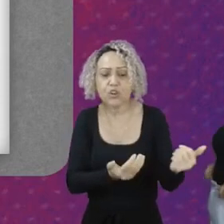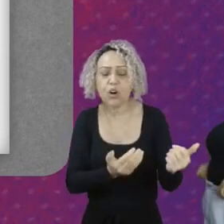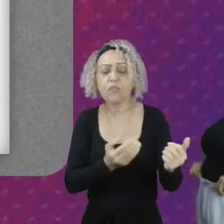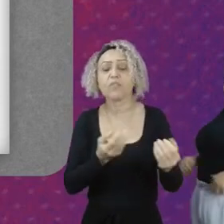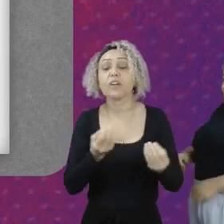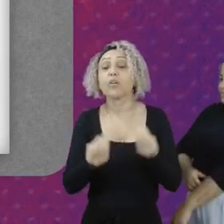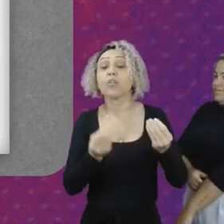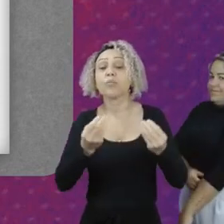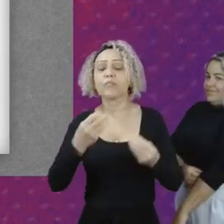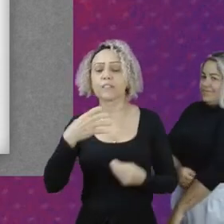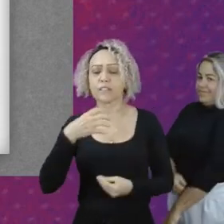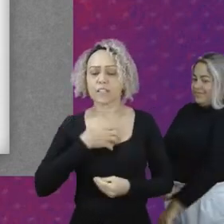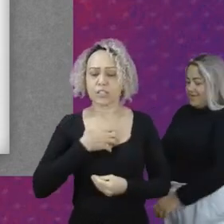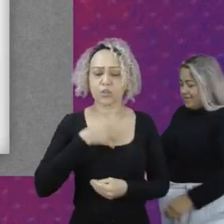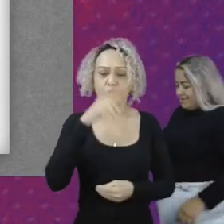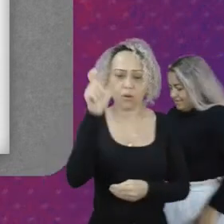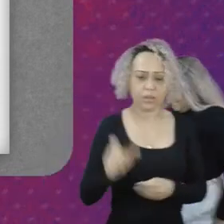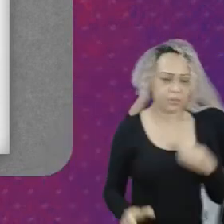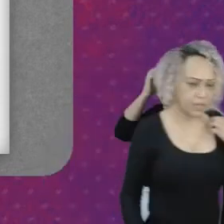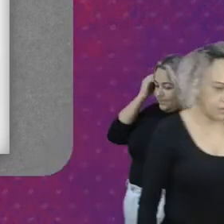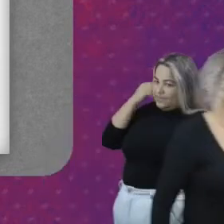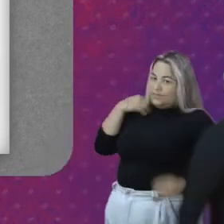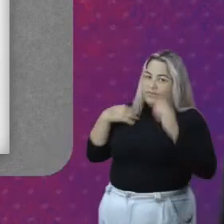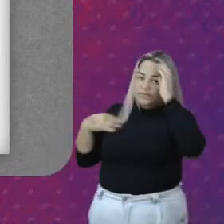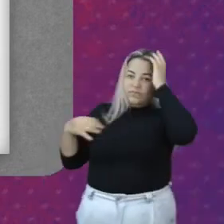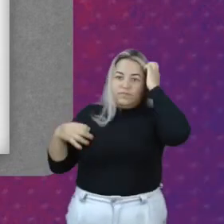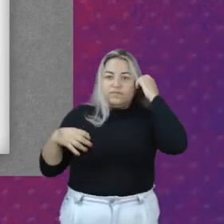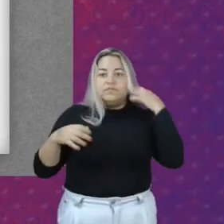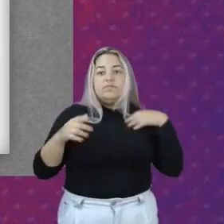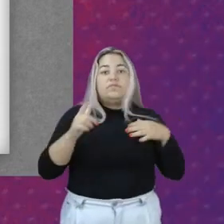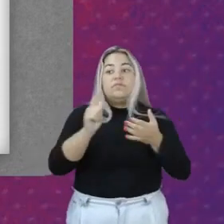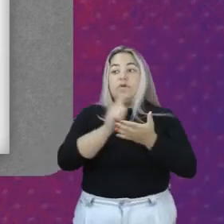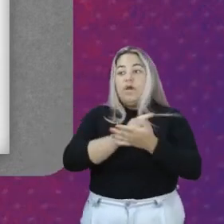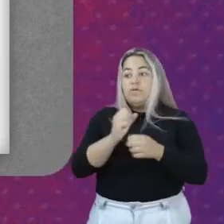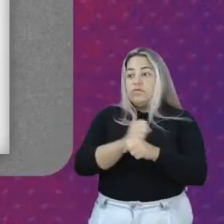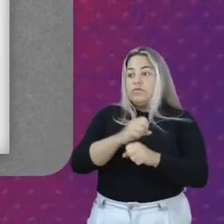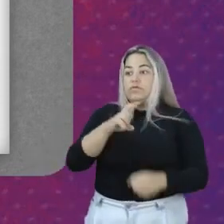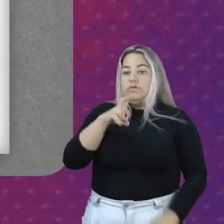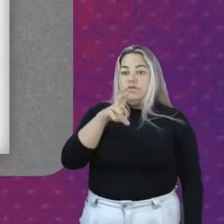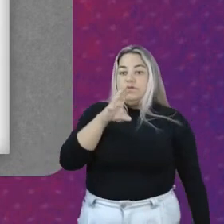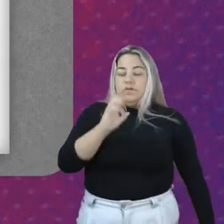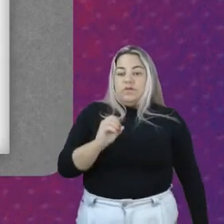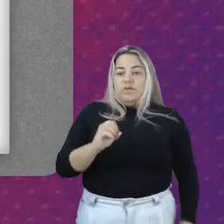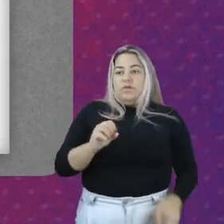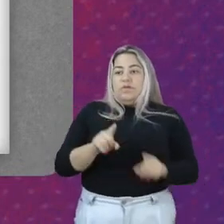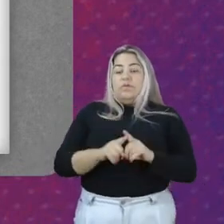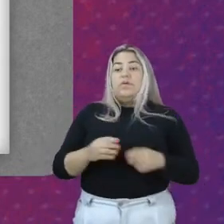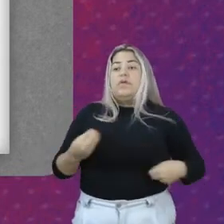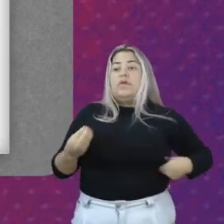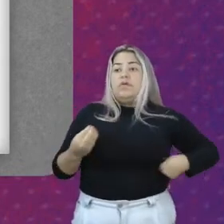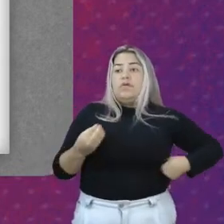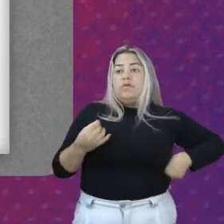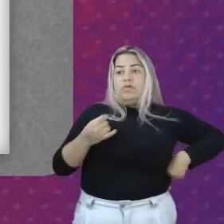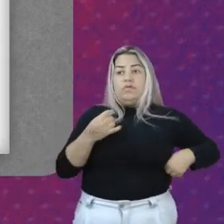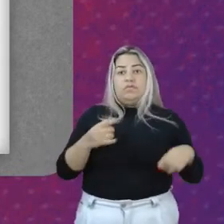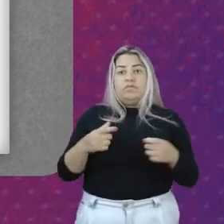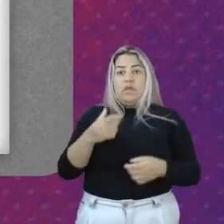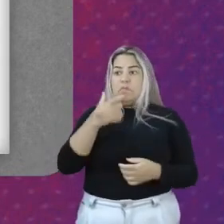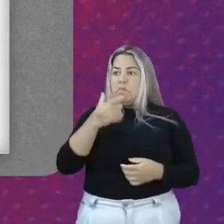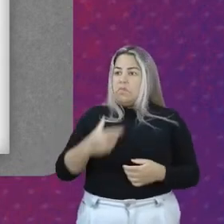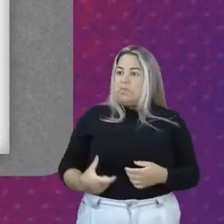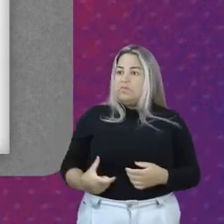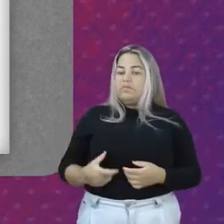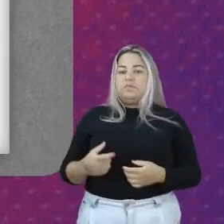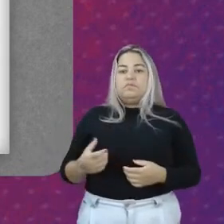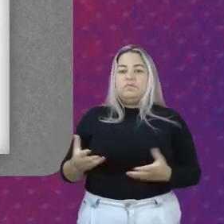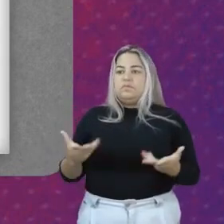das Moças, que era uma revista aí dos anos 50 para 60, ela trazia: é fundamental manter sempre a aparência impecável